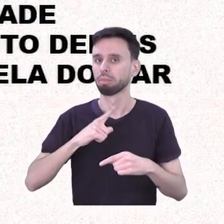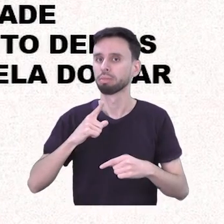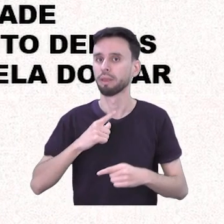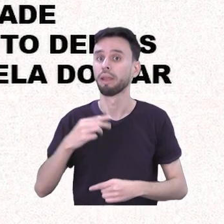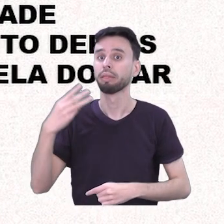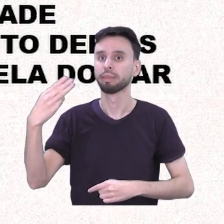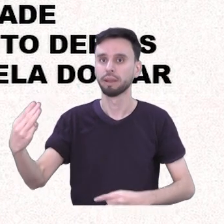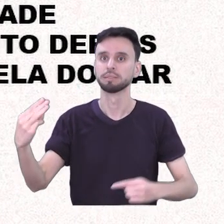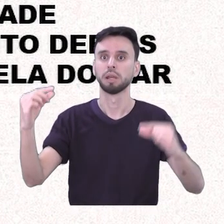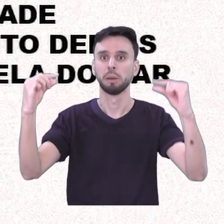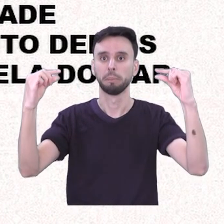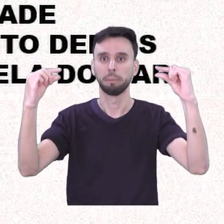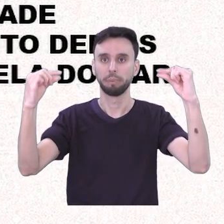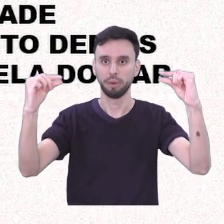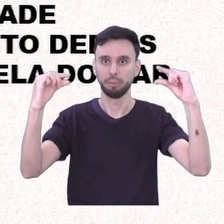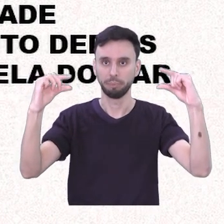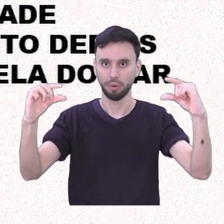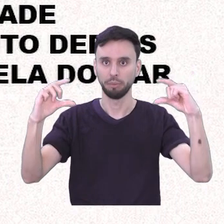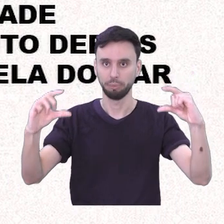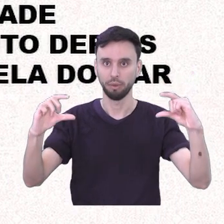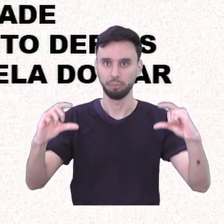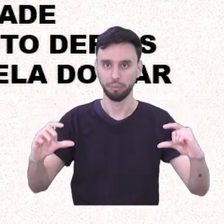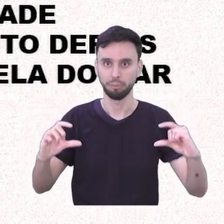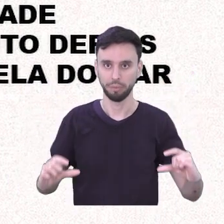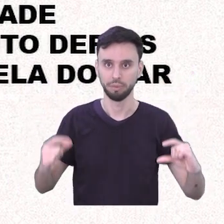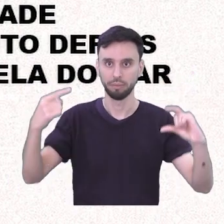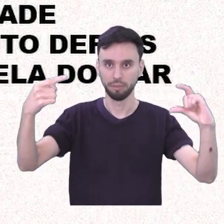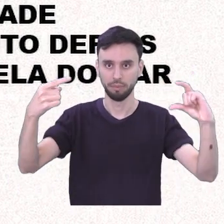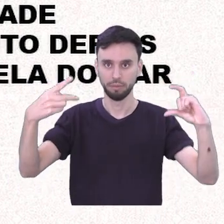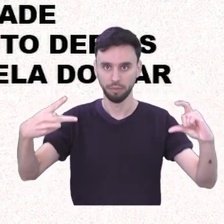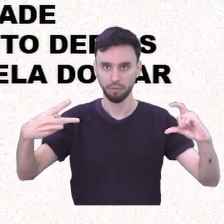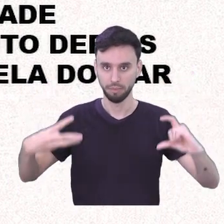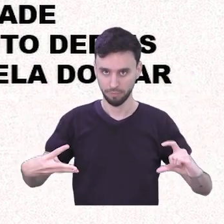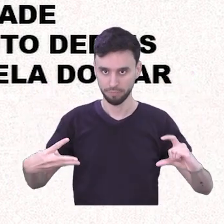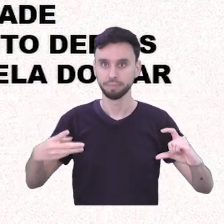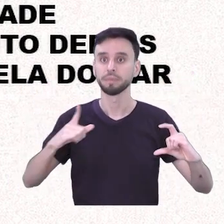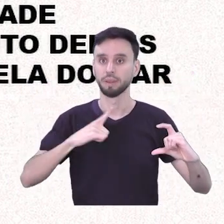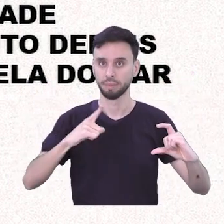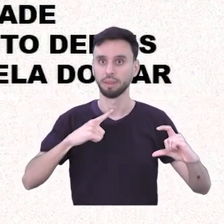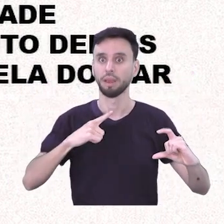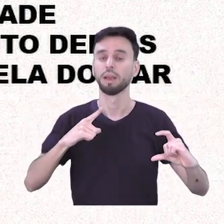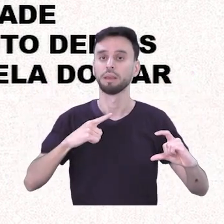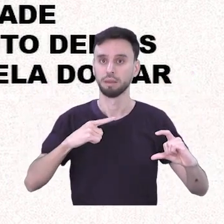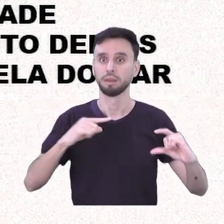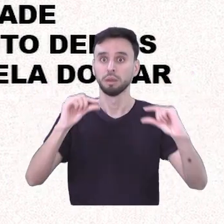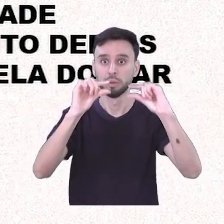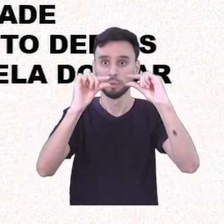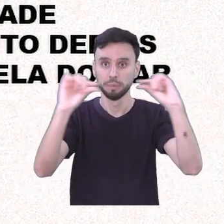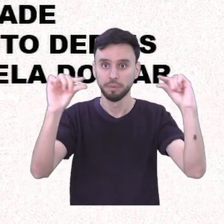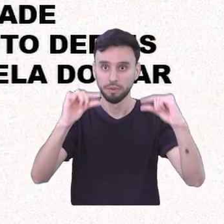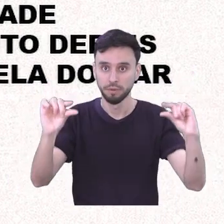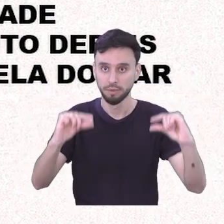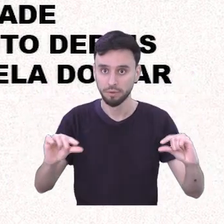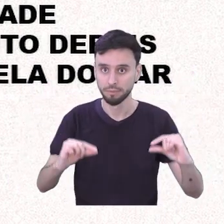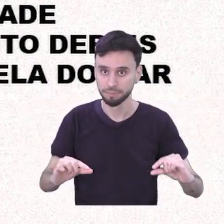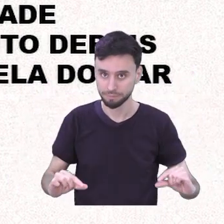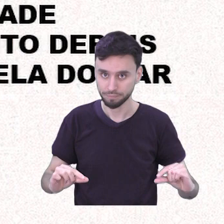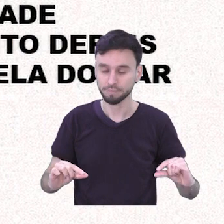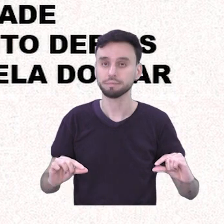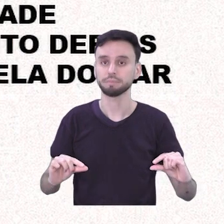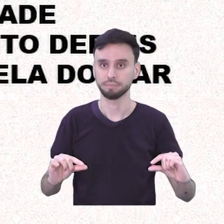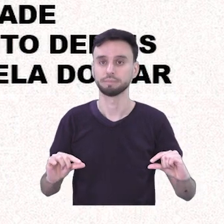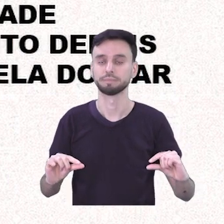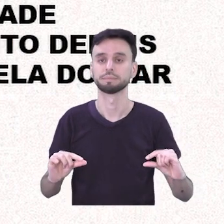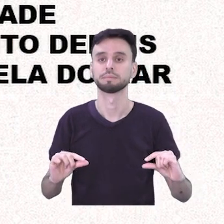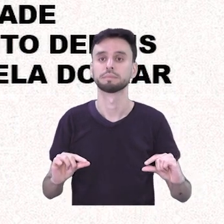por 3 estrofes. Cada bloco daquele que vocês estão enxergando são estrofes. E cada linha a gente chama de verso. Então eu